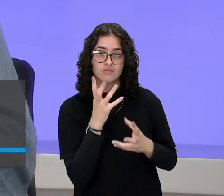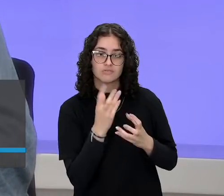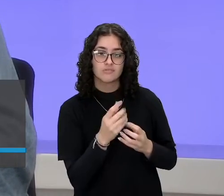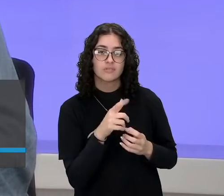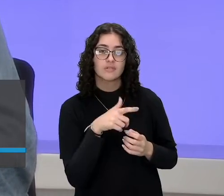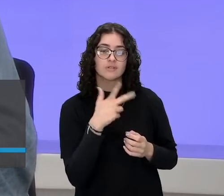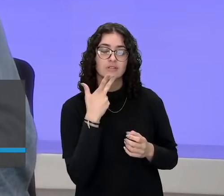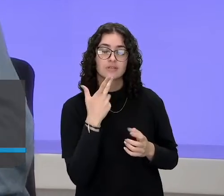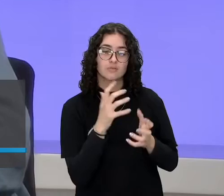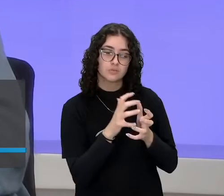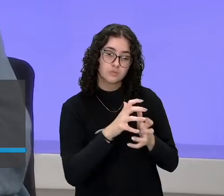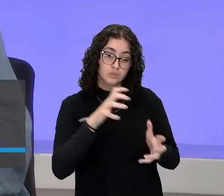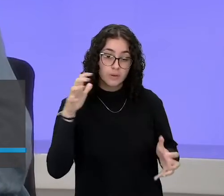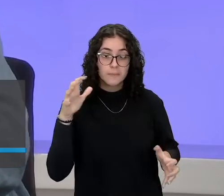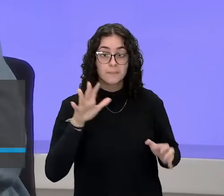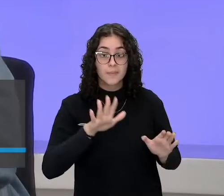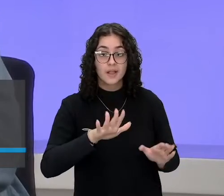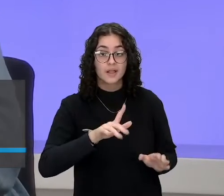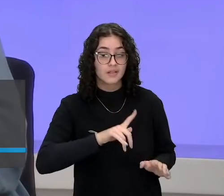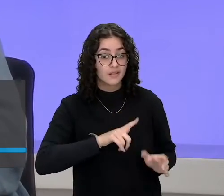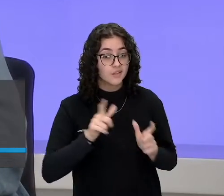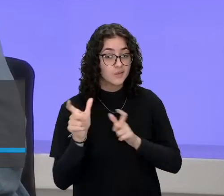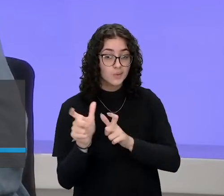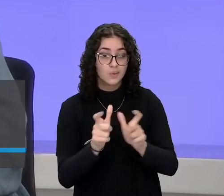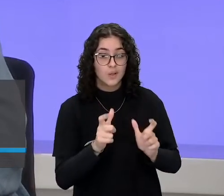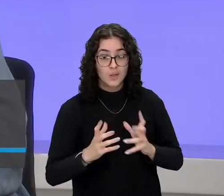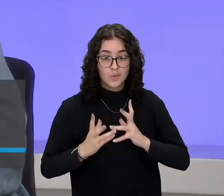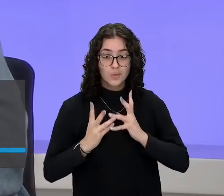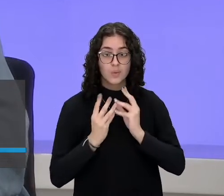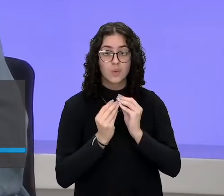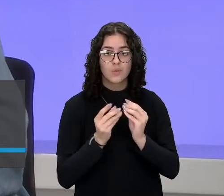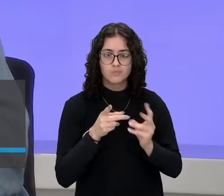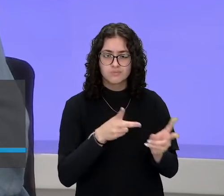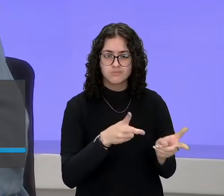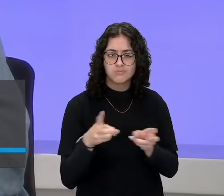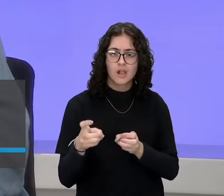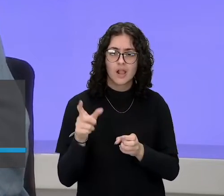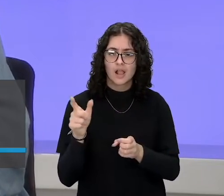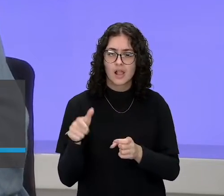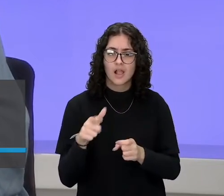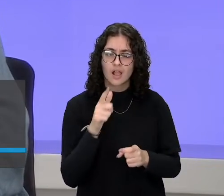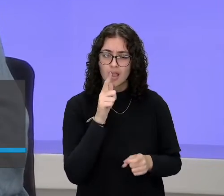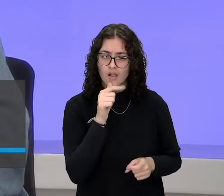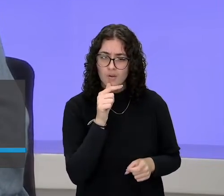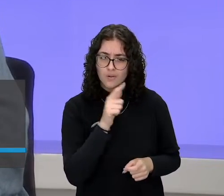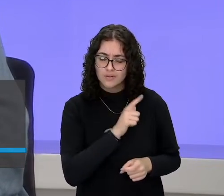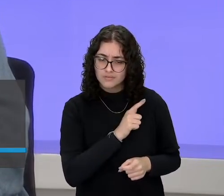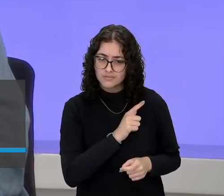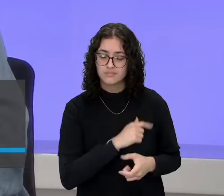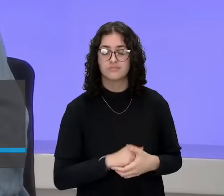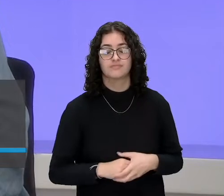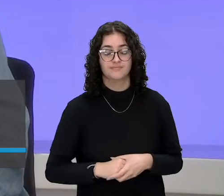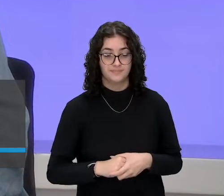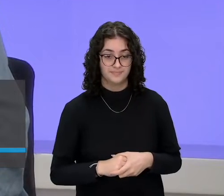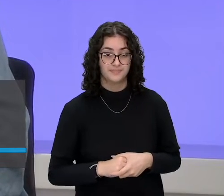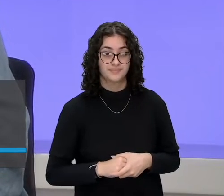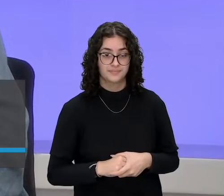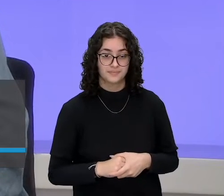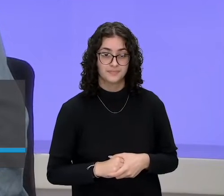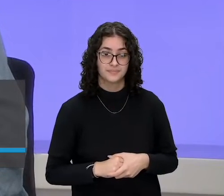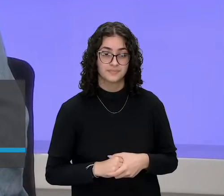for pensar, mas tem caverna em todo local, assim, você vai ver que ela é um pouco mais úmida ainda em algumas regiões, tá